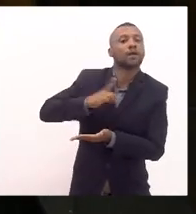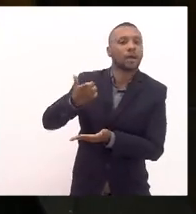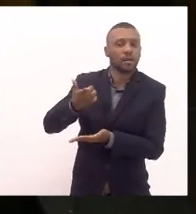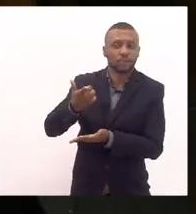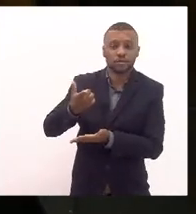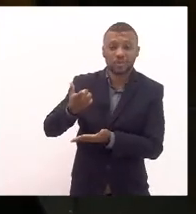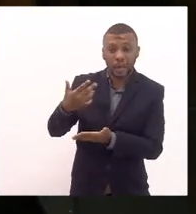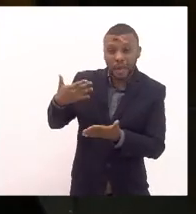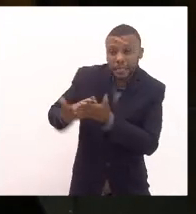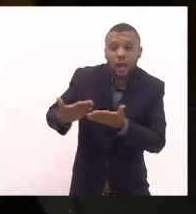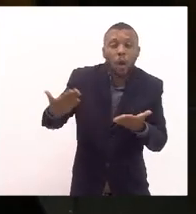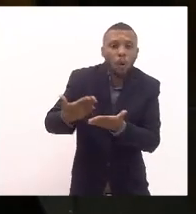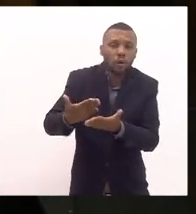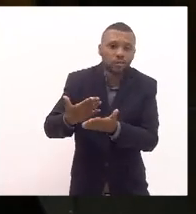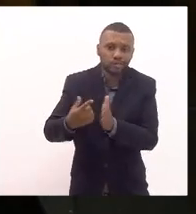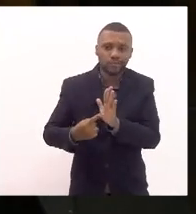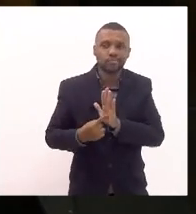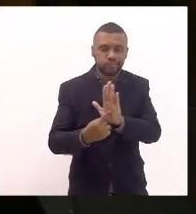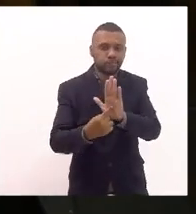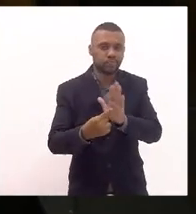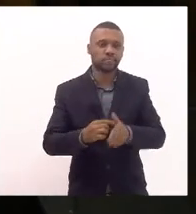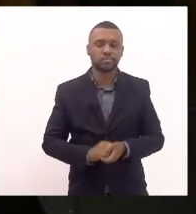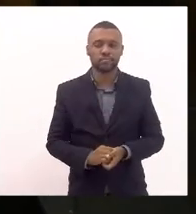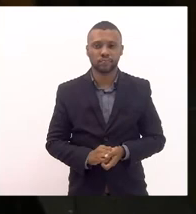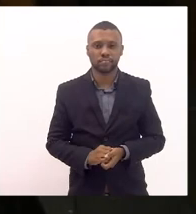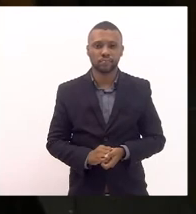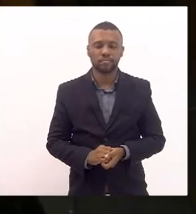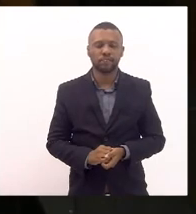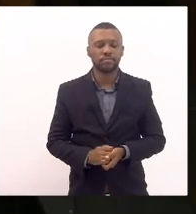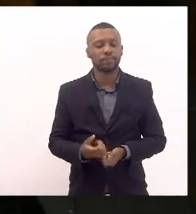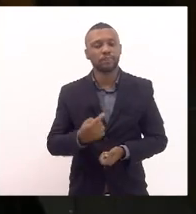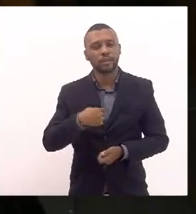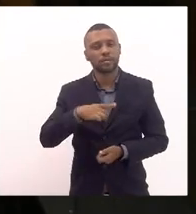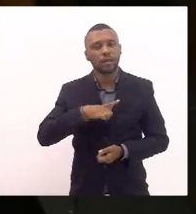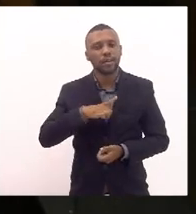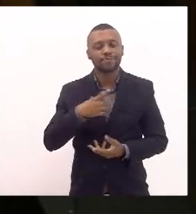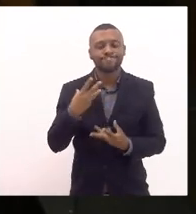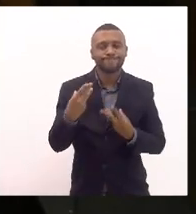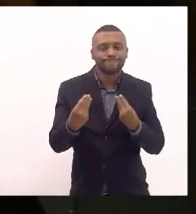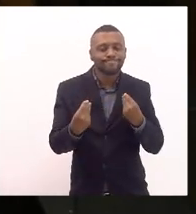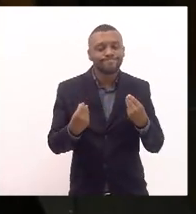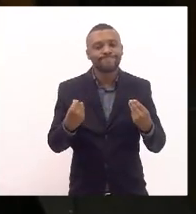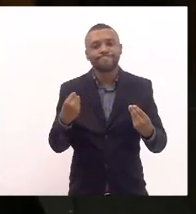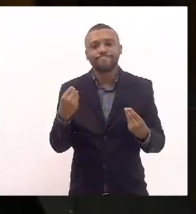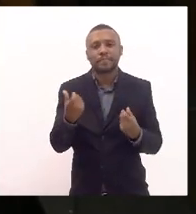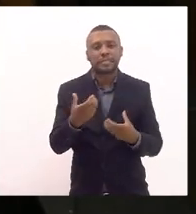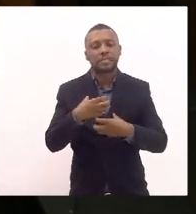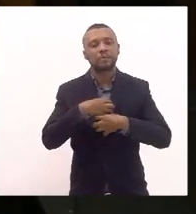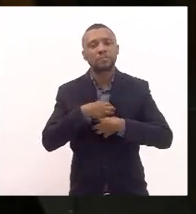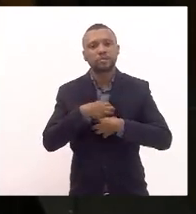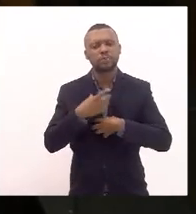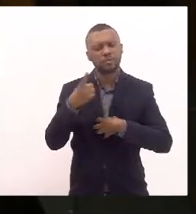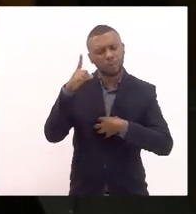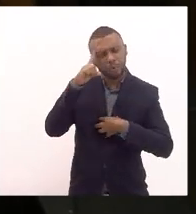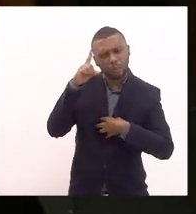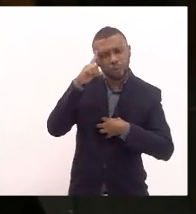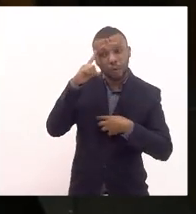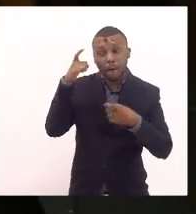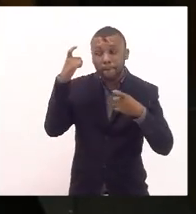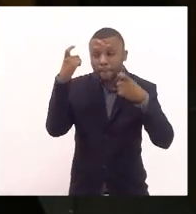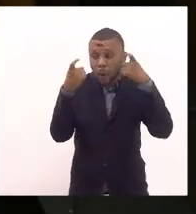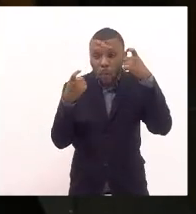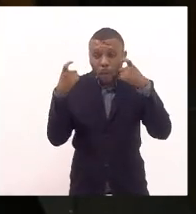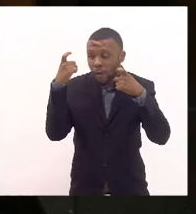isso que me trouxe até aqui e eu Eu Tenho ficado a cada dia mais preocupado